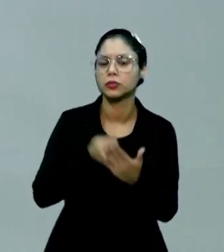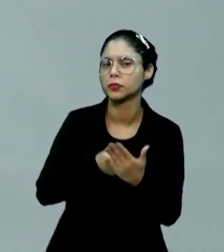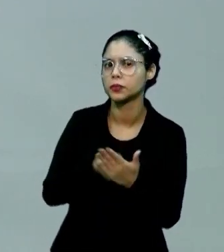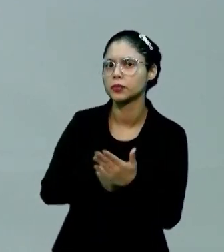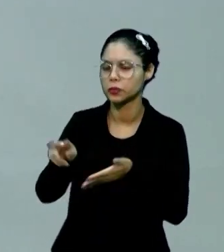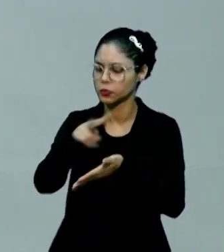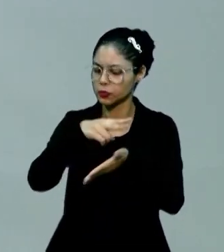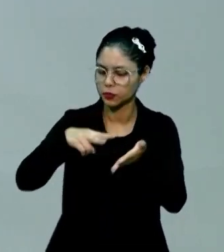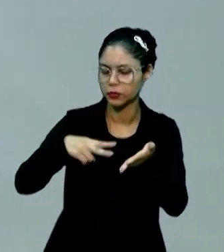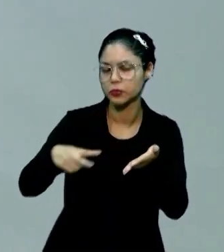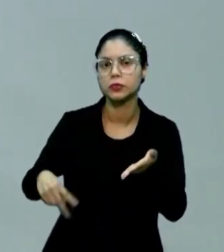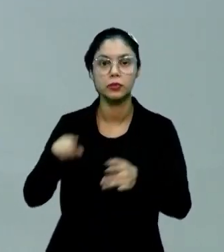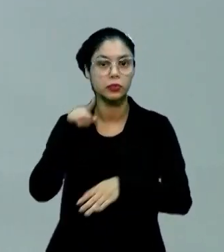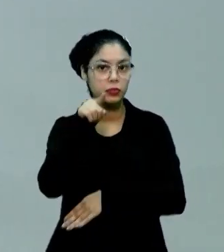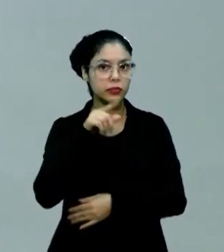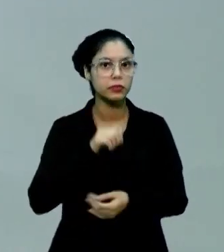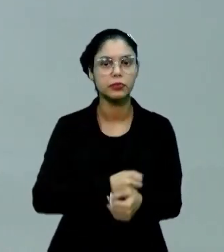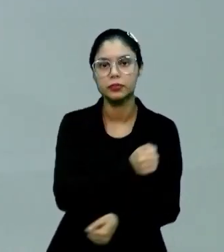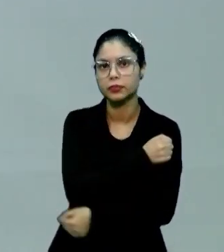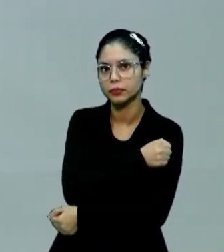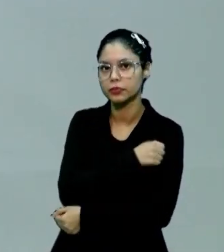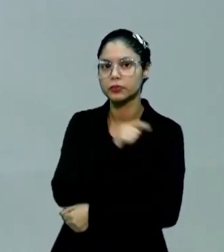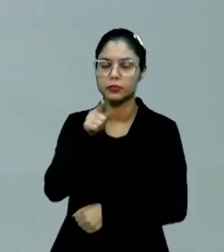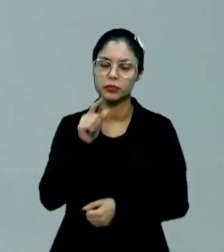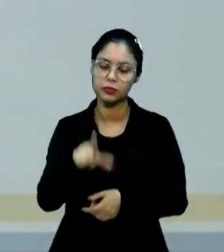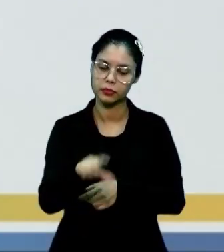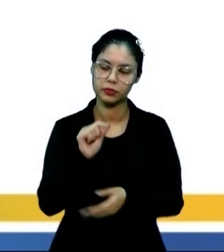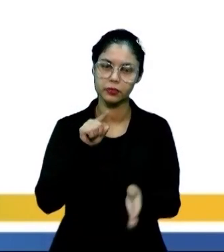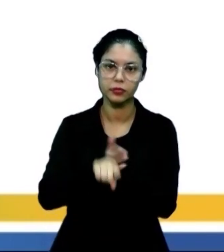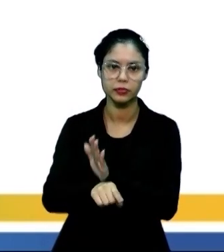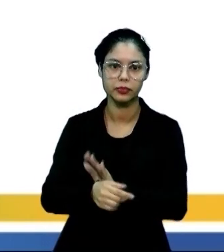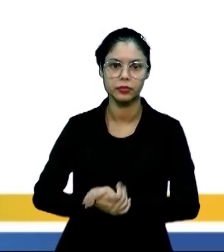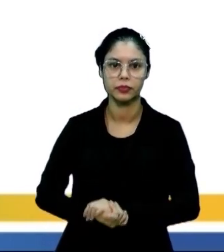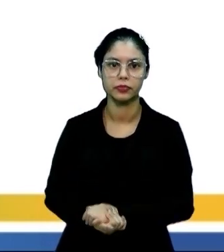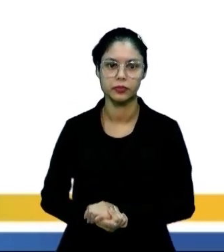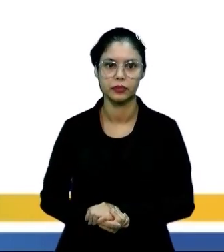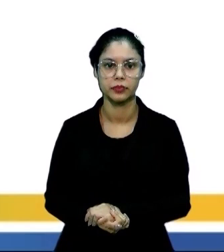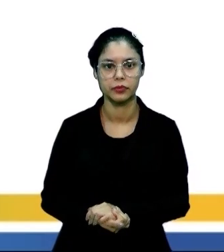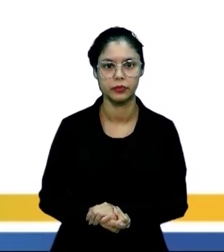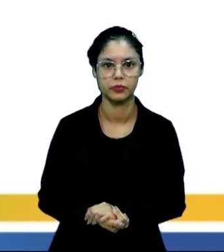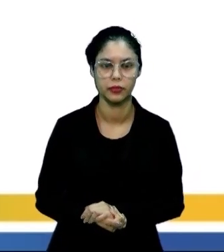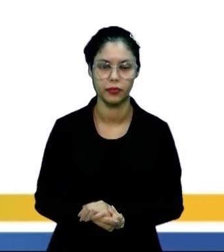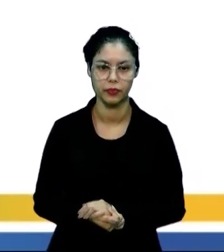do leitor, no caso de você, aluno, aí nessa questão, ok?